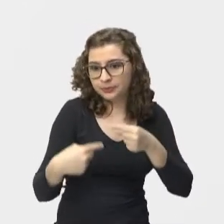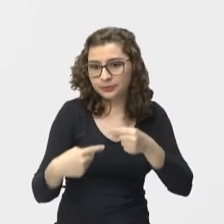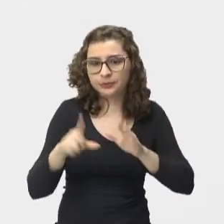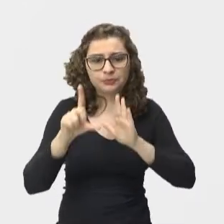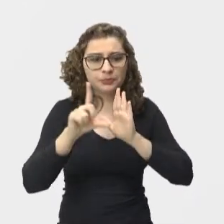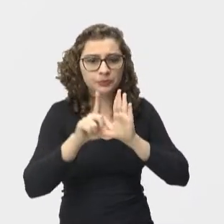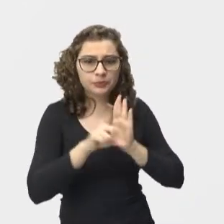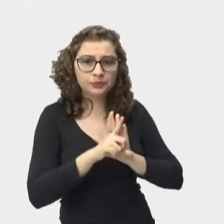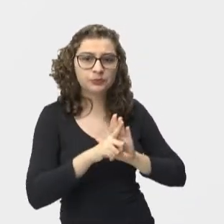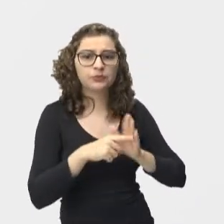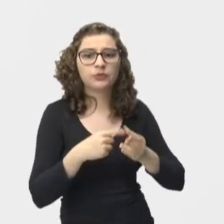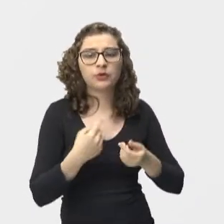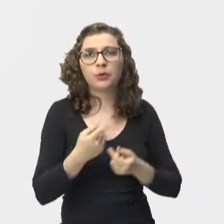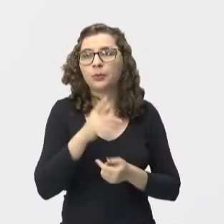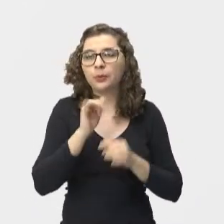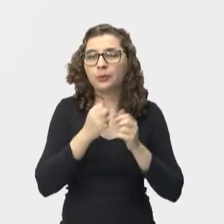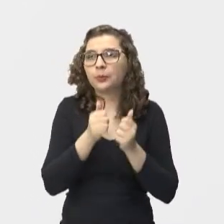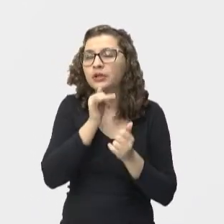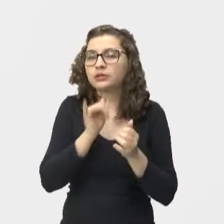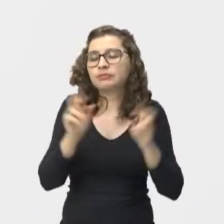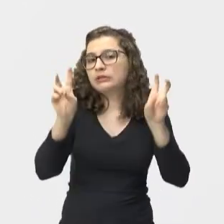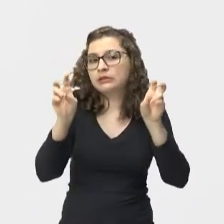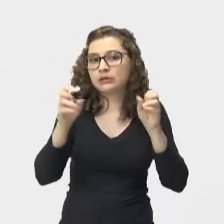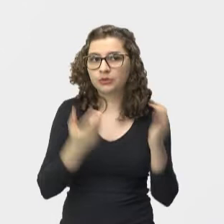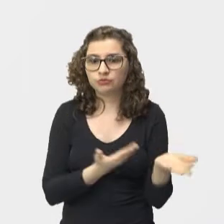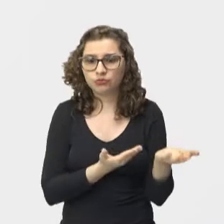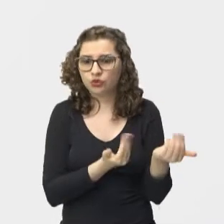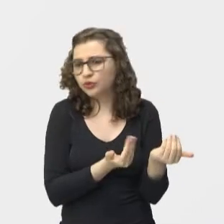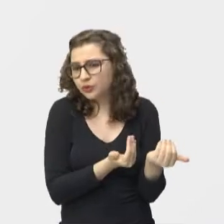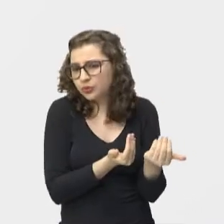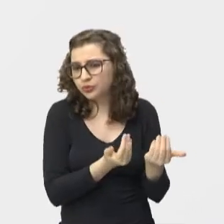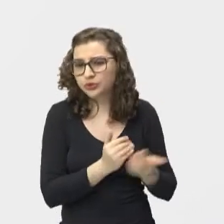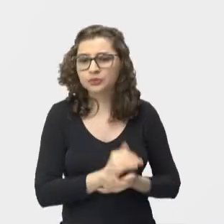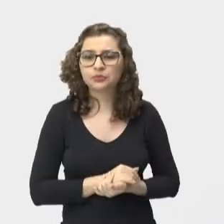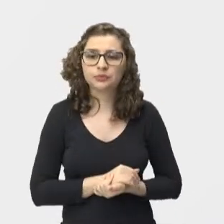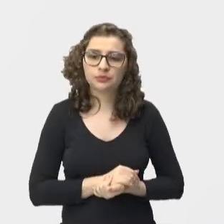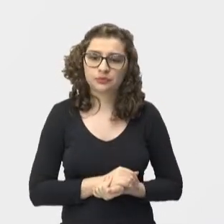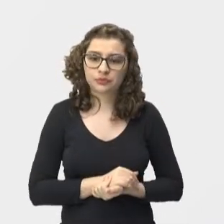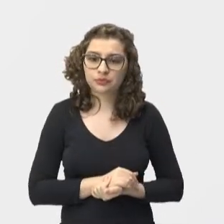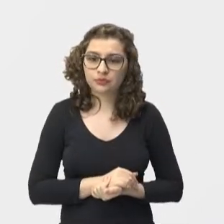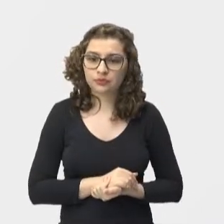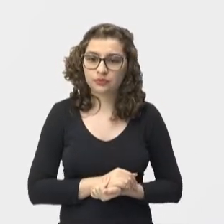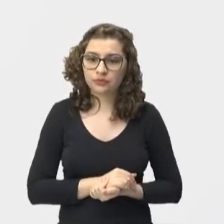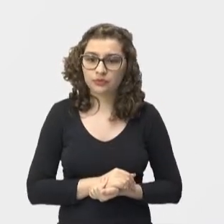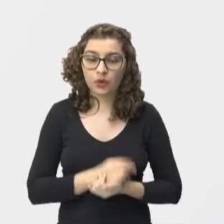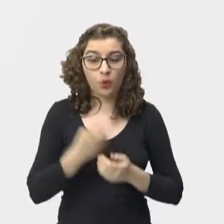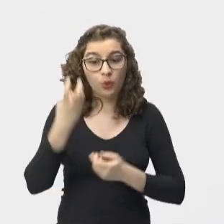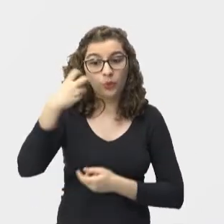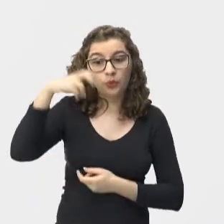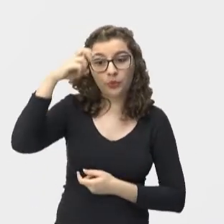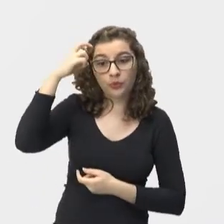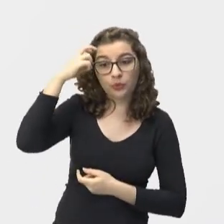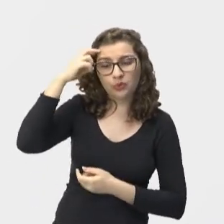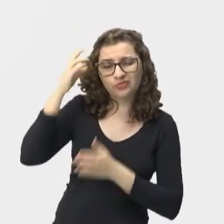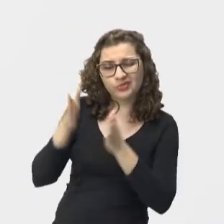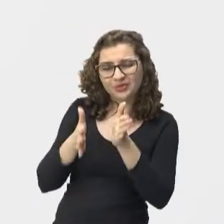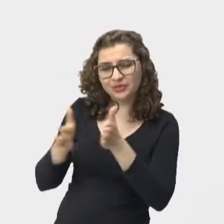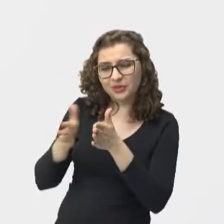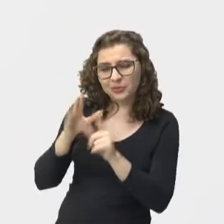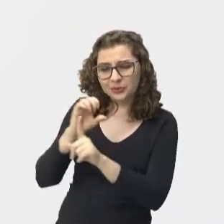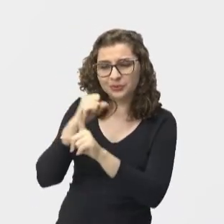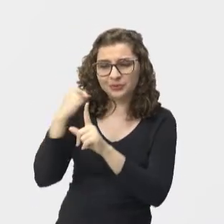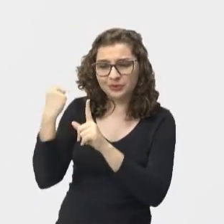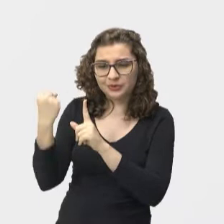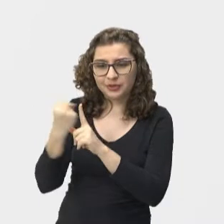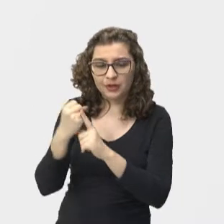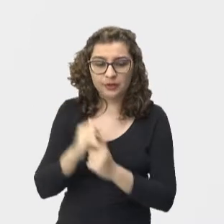podemos tratar da questão da juventude, nós podemos tratar da questão da cultura em determinado segmento da